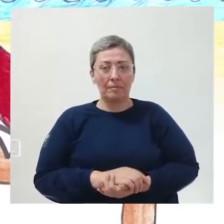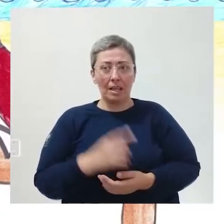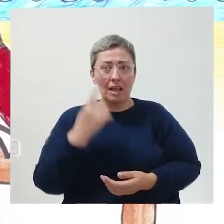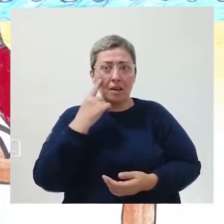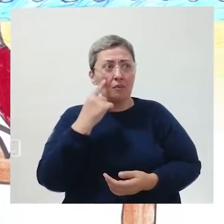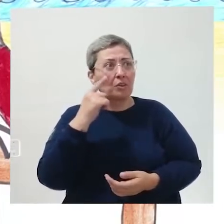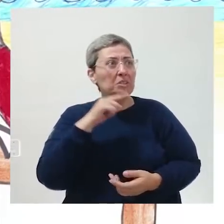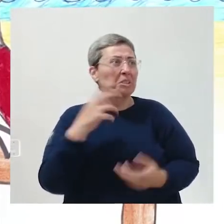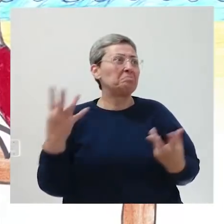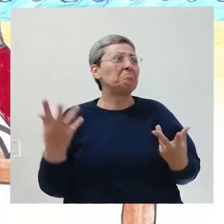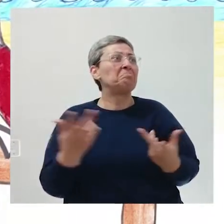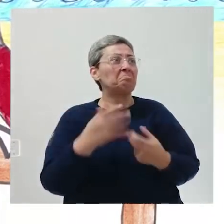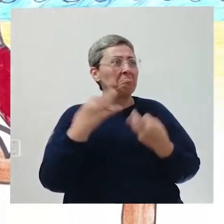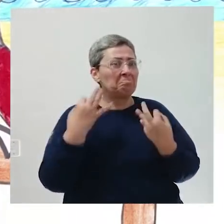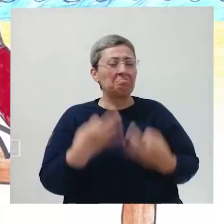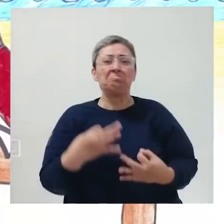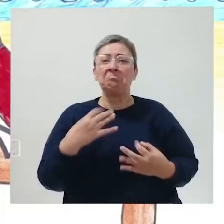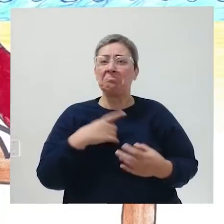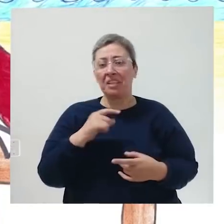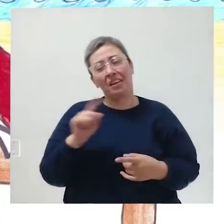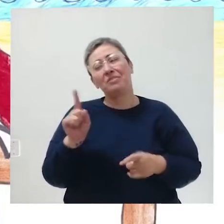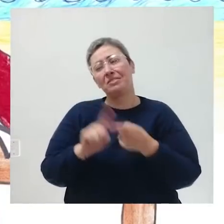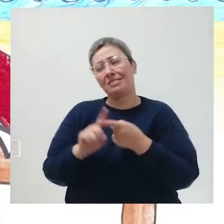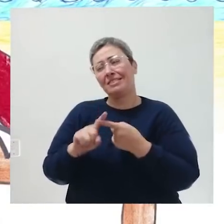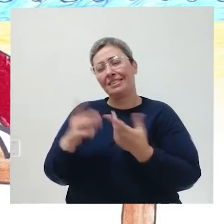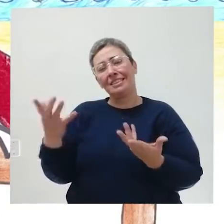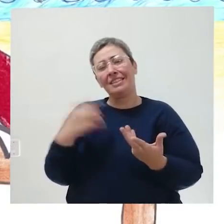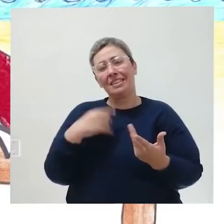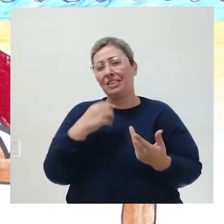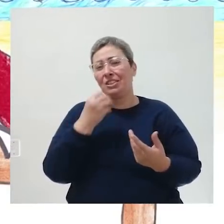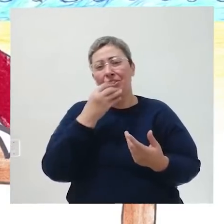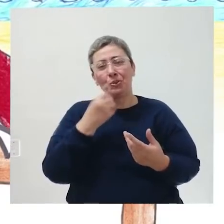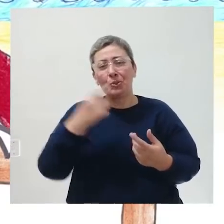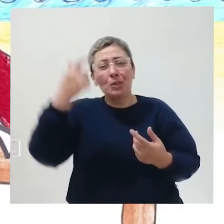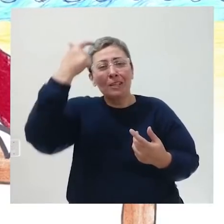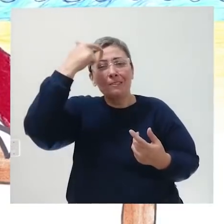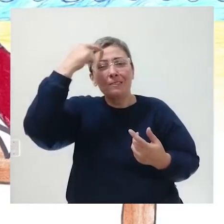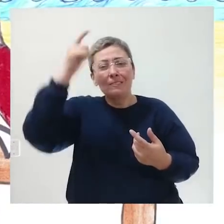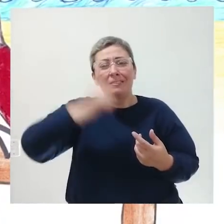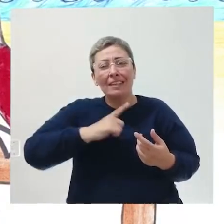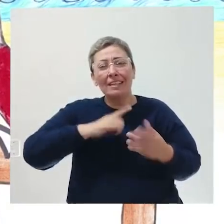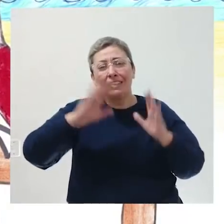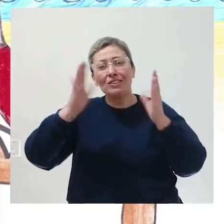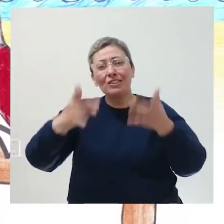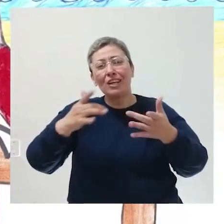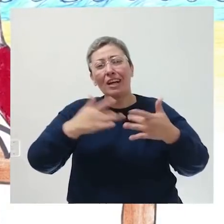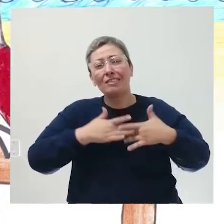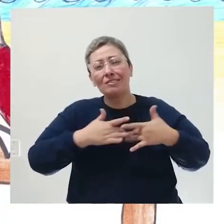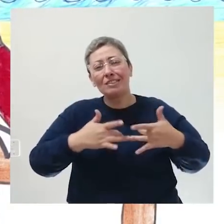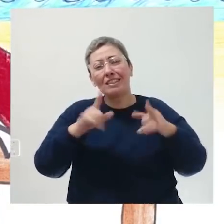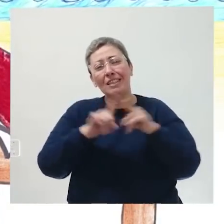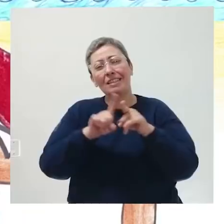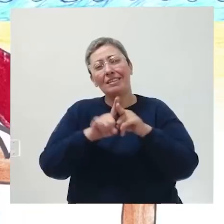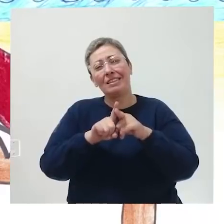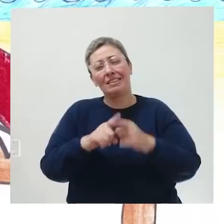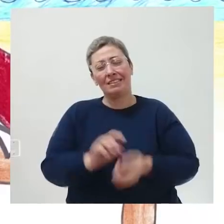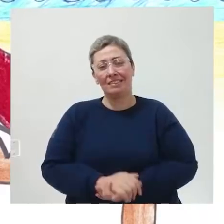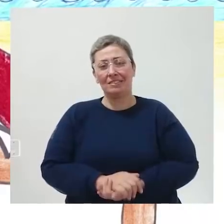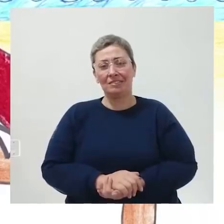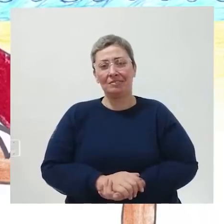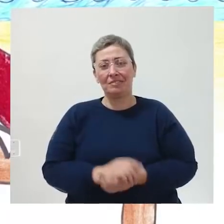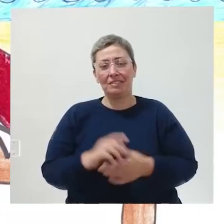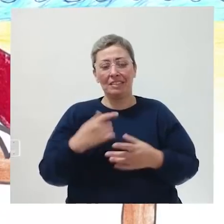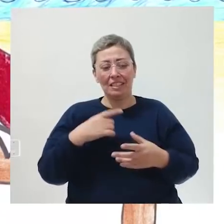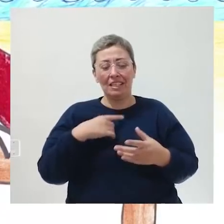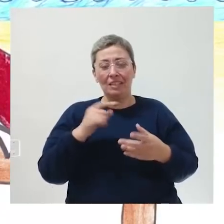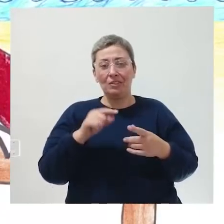Você é incrível. Você que é. Está tudo em sua cabeça e em seu coração. Mas